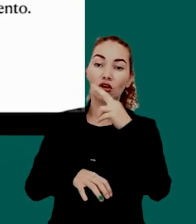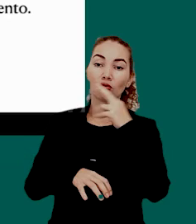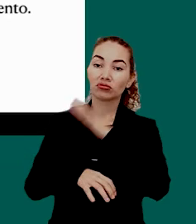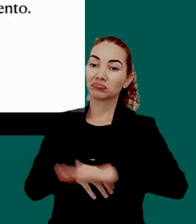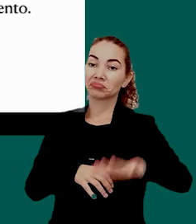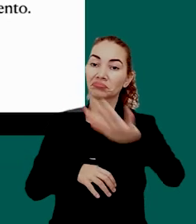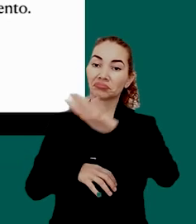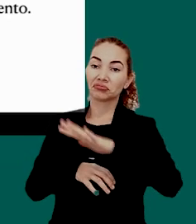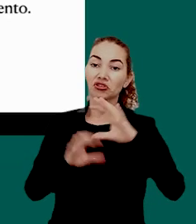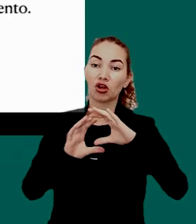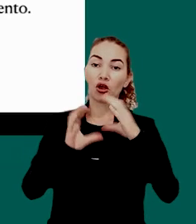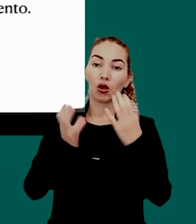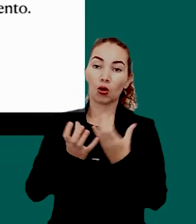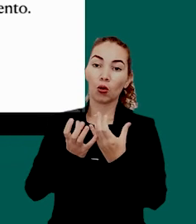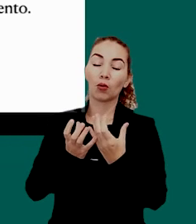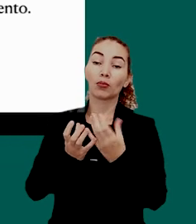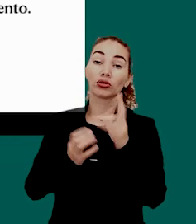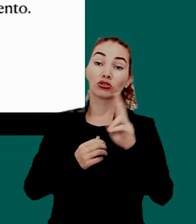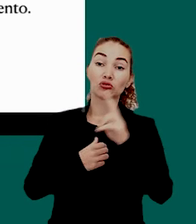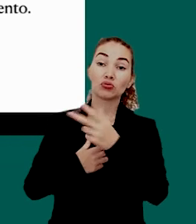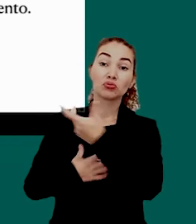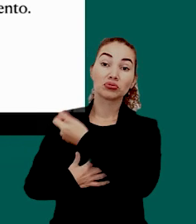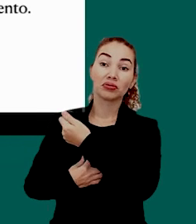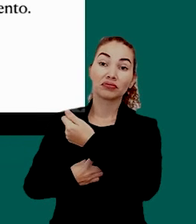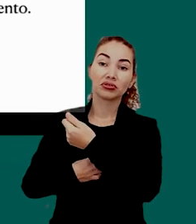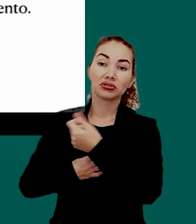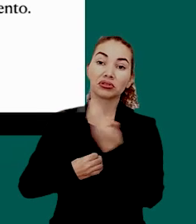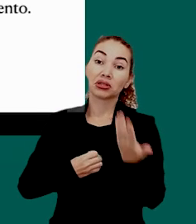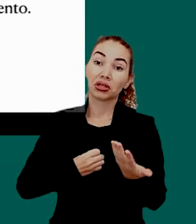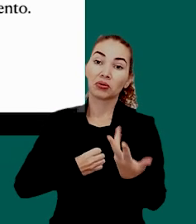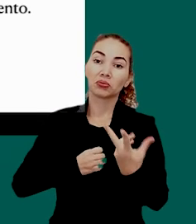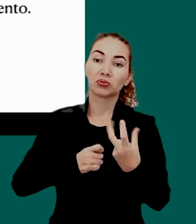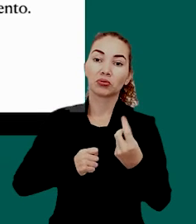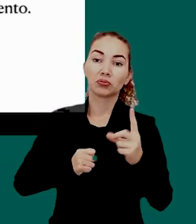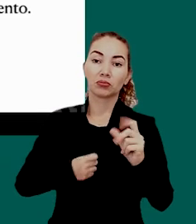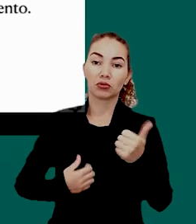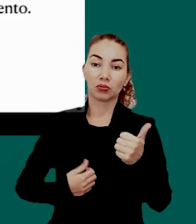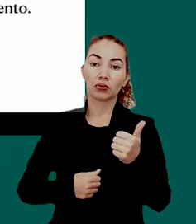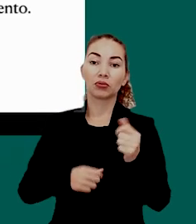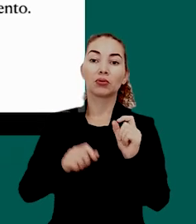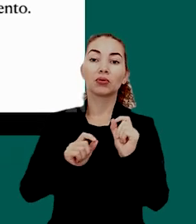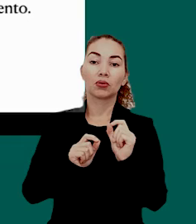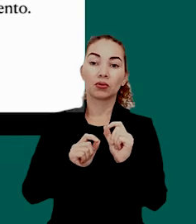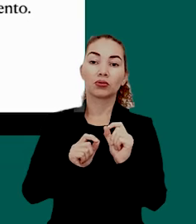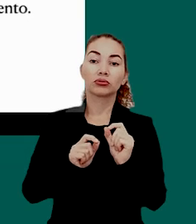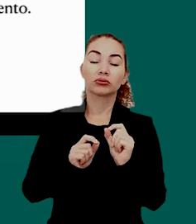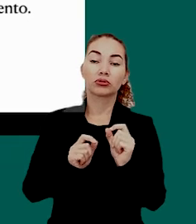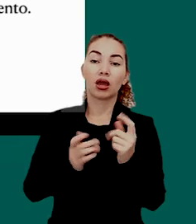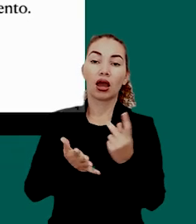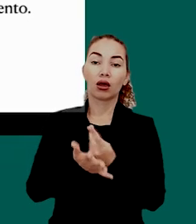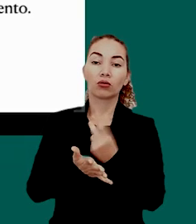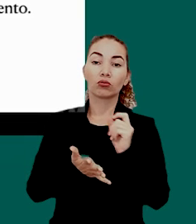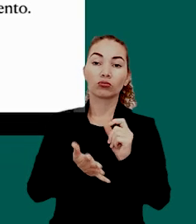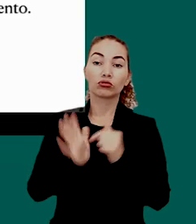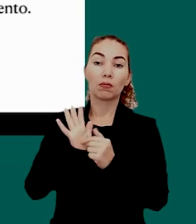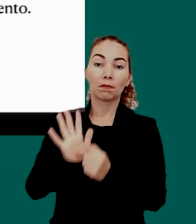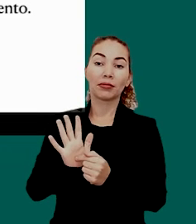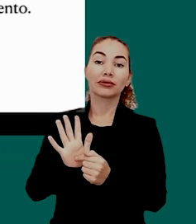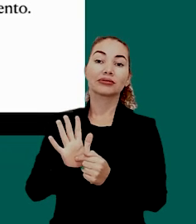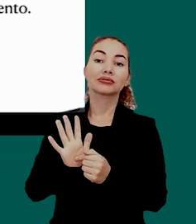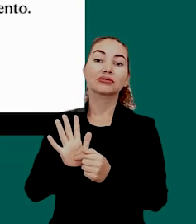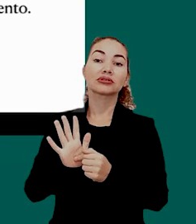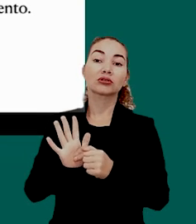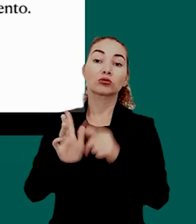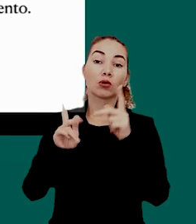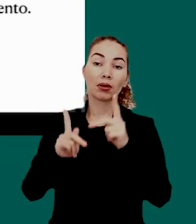geral em comunidades que usam a vacina, né? Então, em 2011, a gente tem um estudo que foi publicado no jornal Infectious Disease, mostrando que taxas de